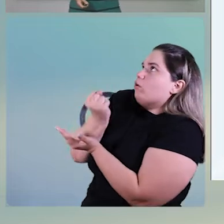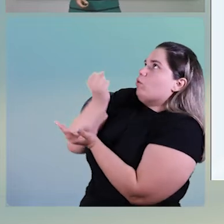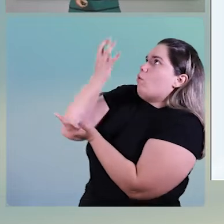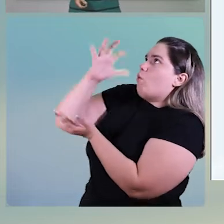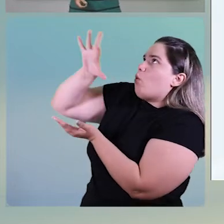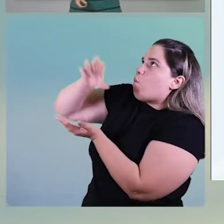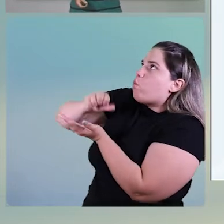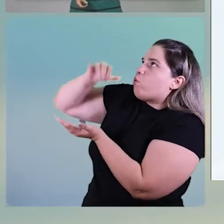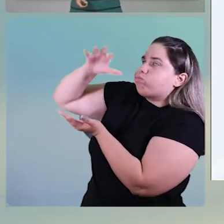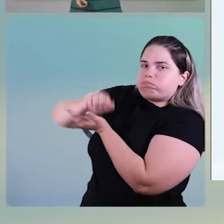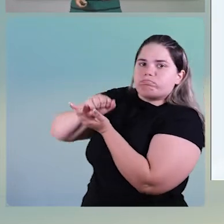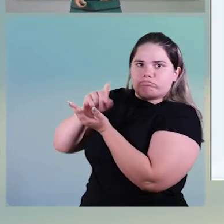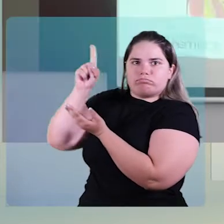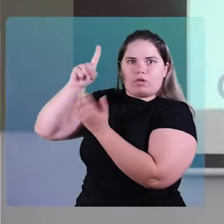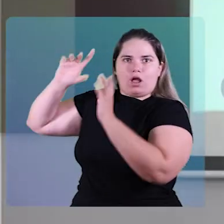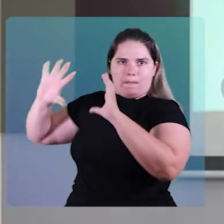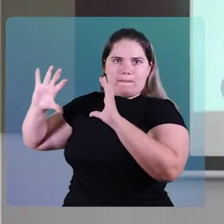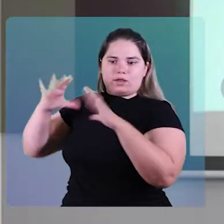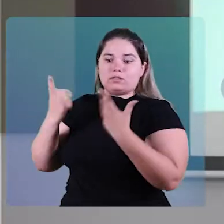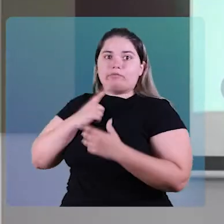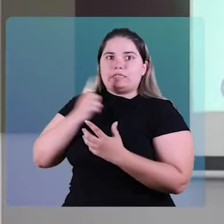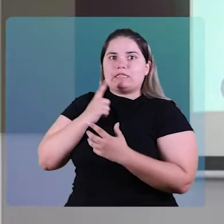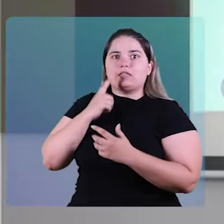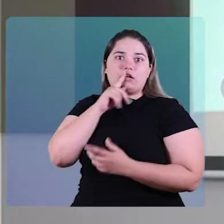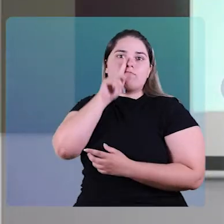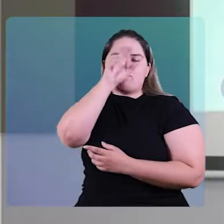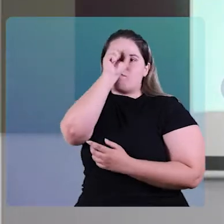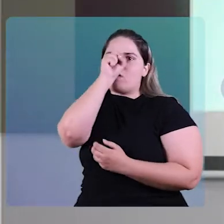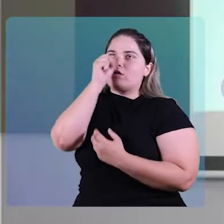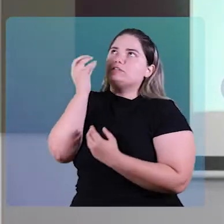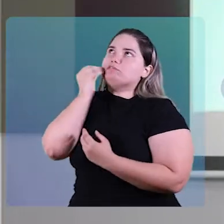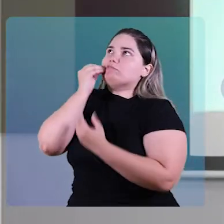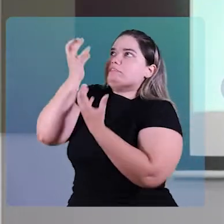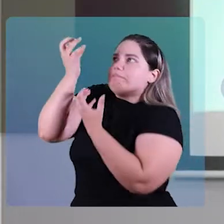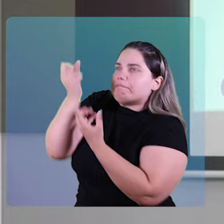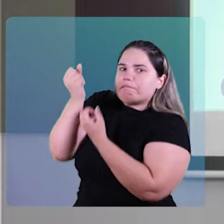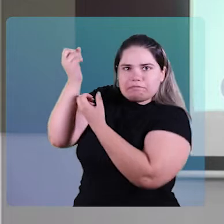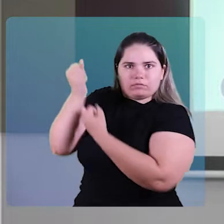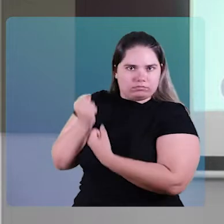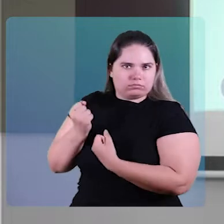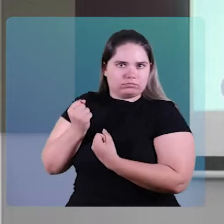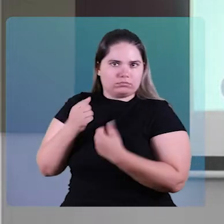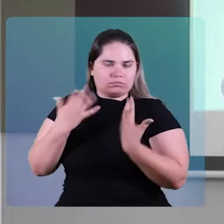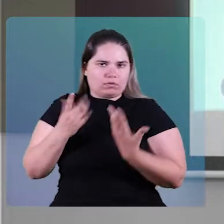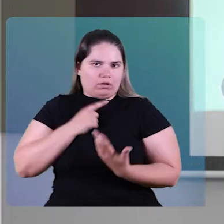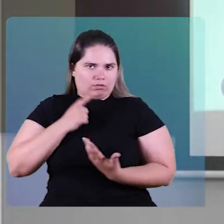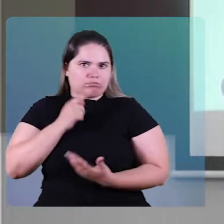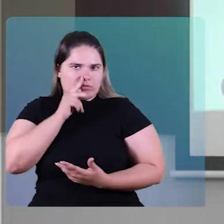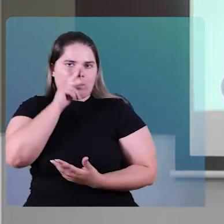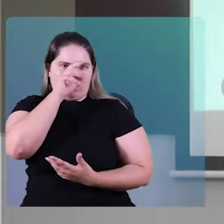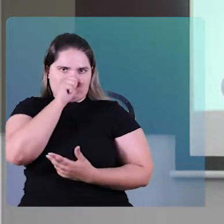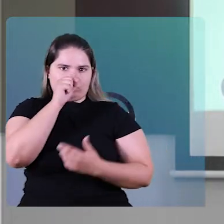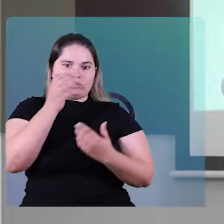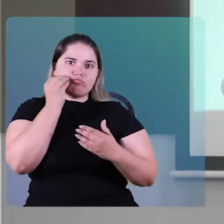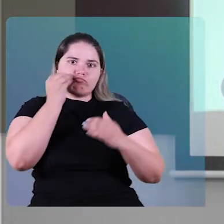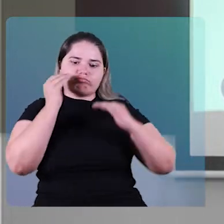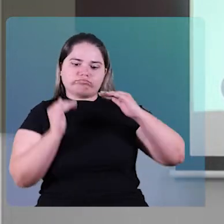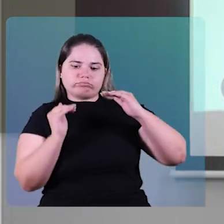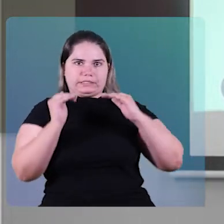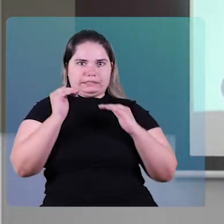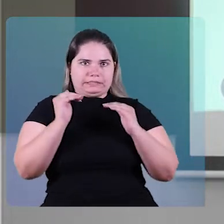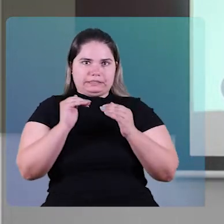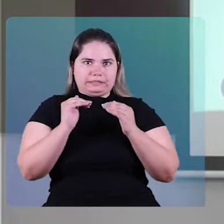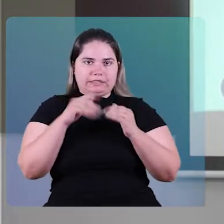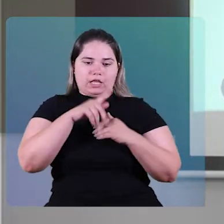de forças que estão em equilíbrio, vamos estudar isso logo em seguida, fazendo com que essa pedra não